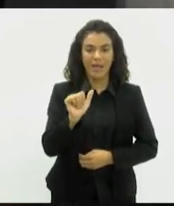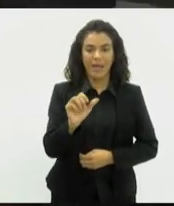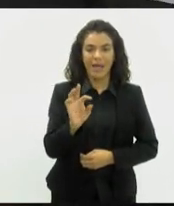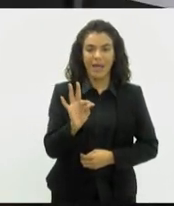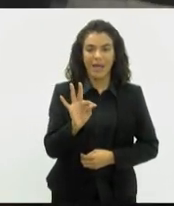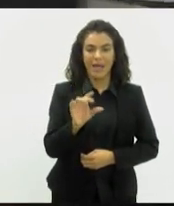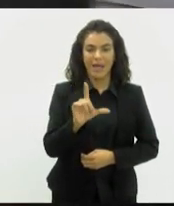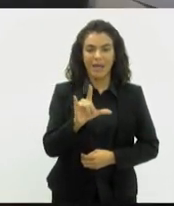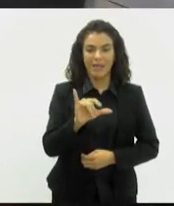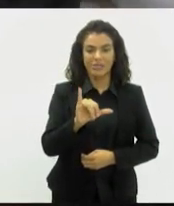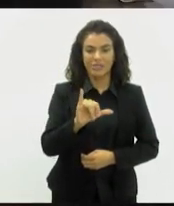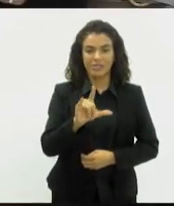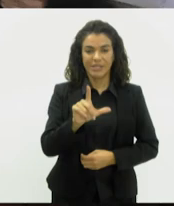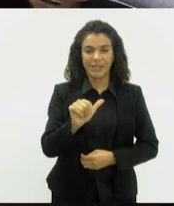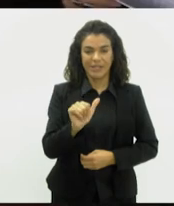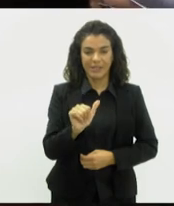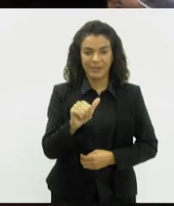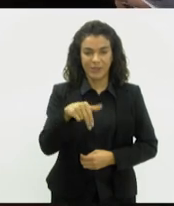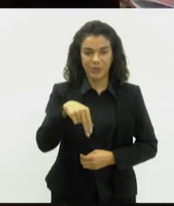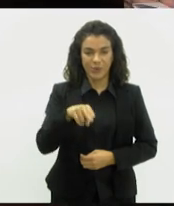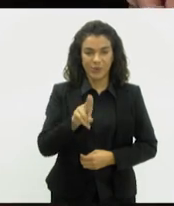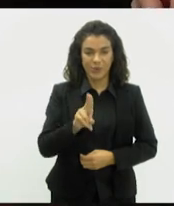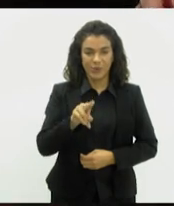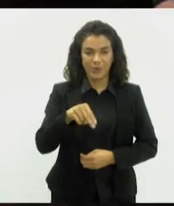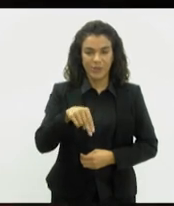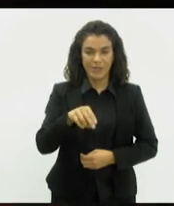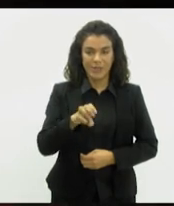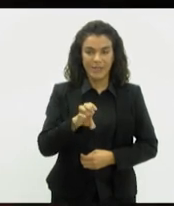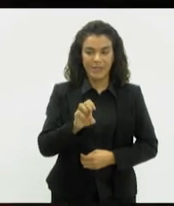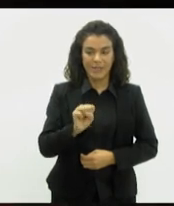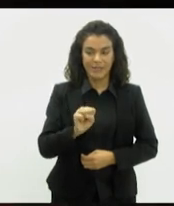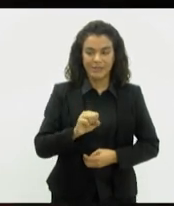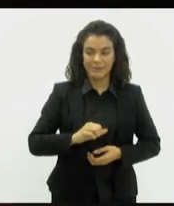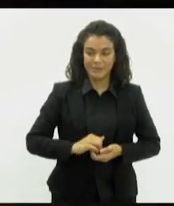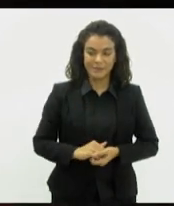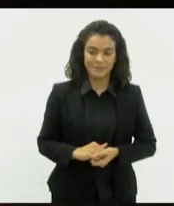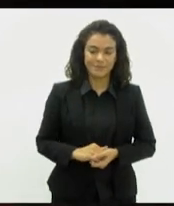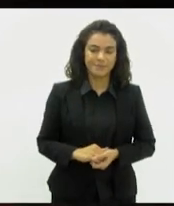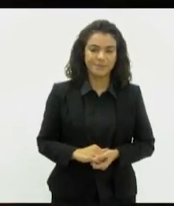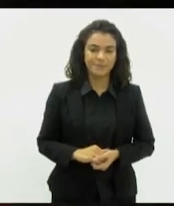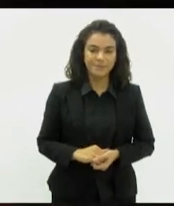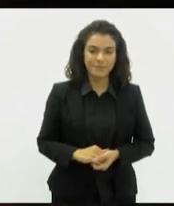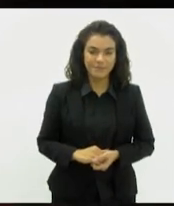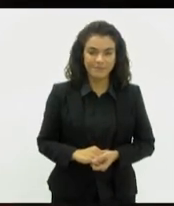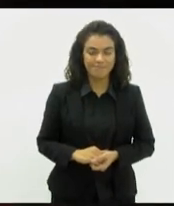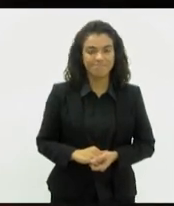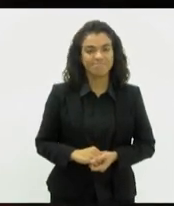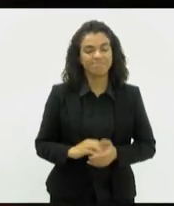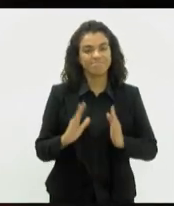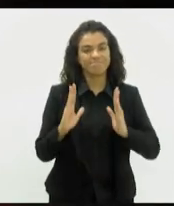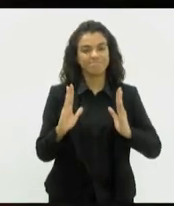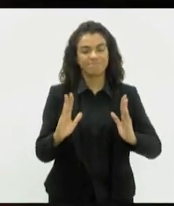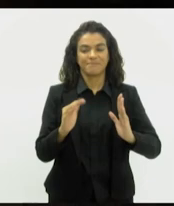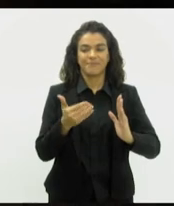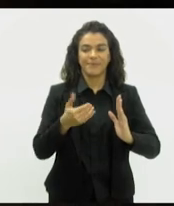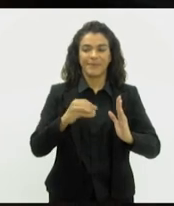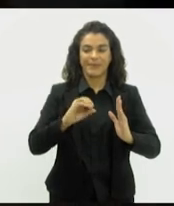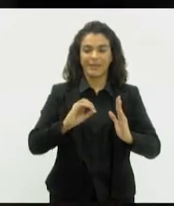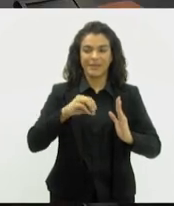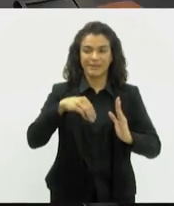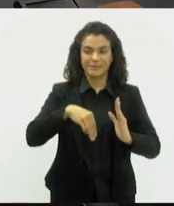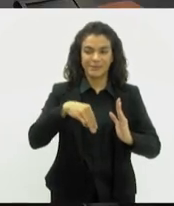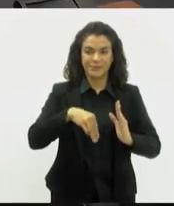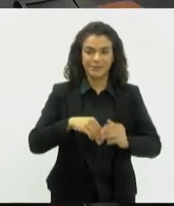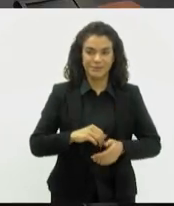Átila Nunes. Vossa Excelência dispõe de generosos 10 minutos.